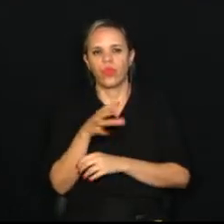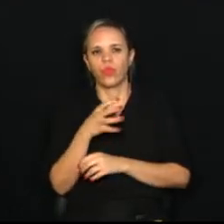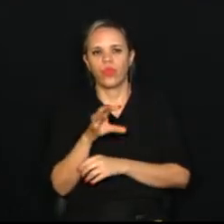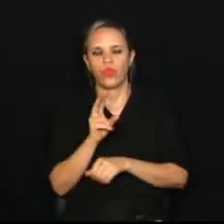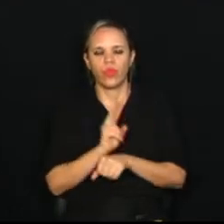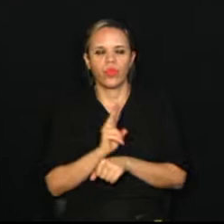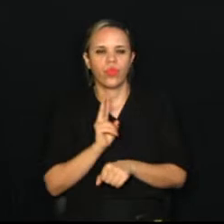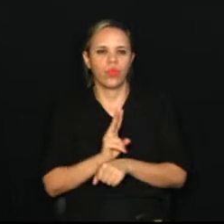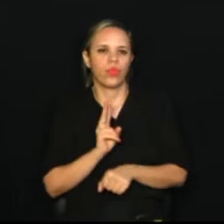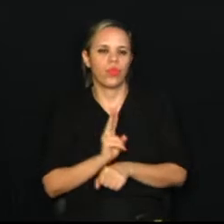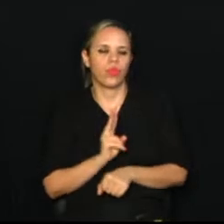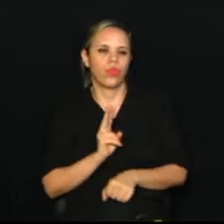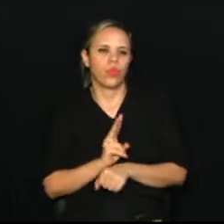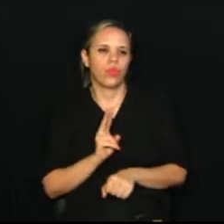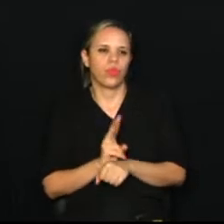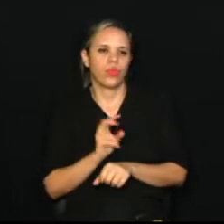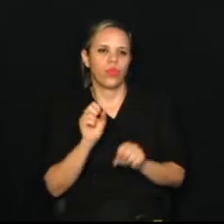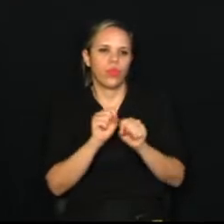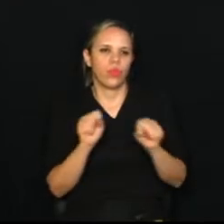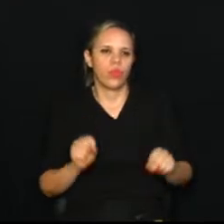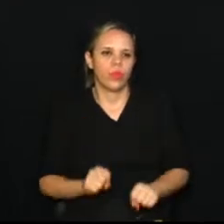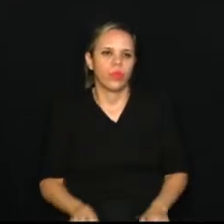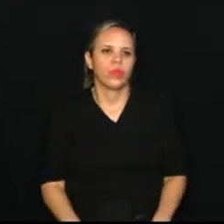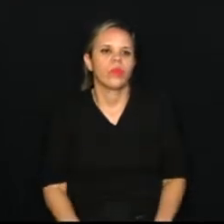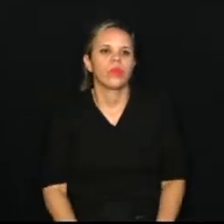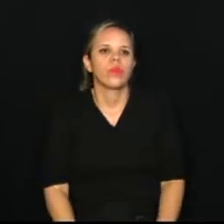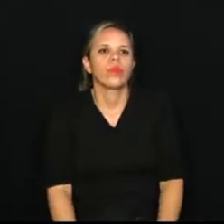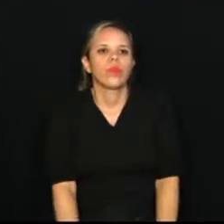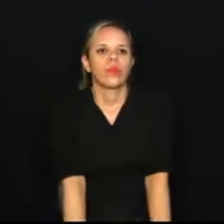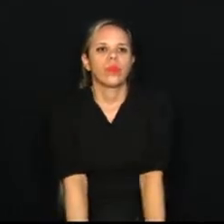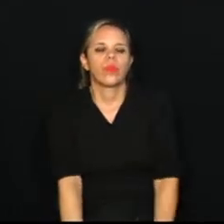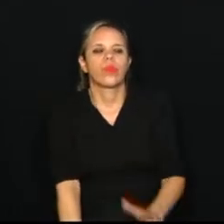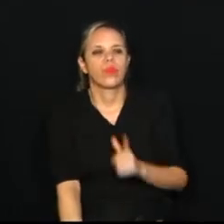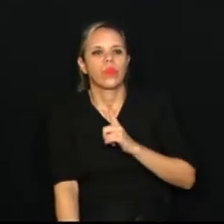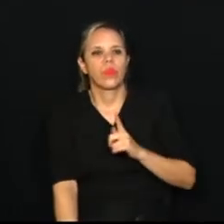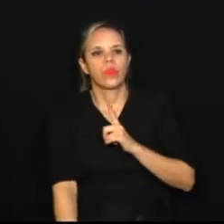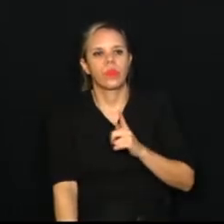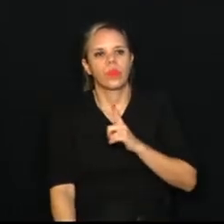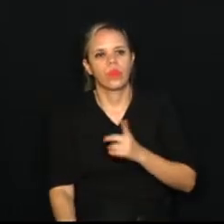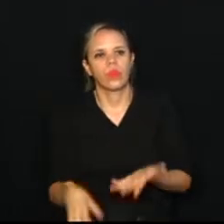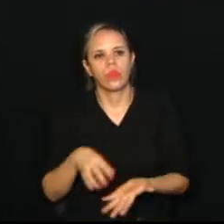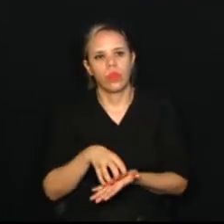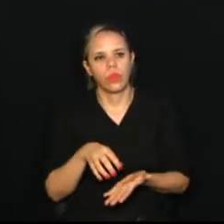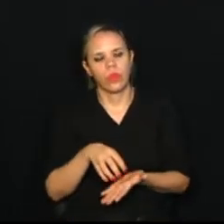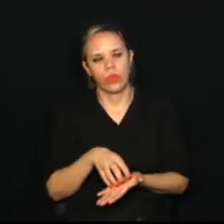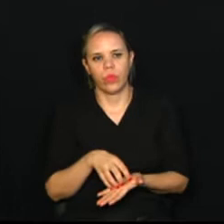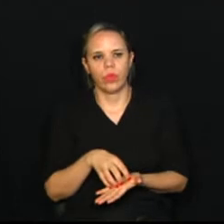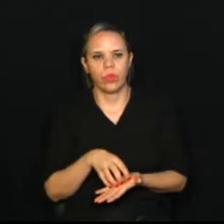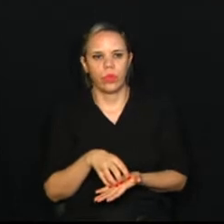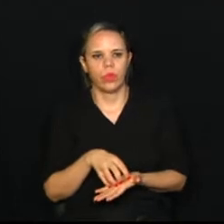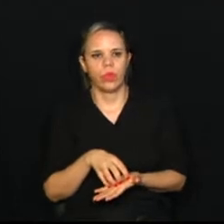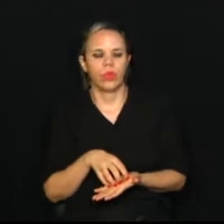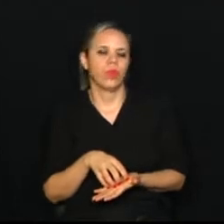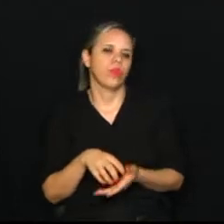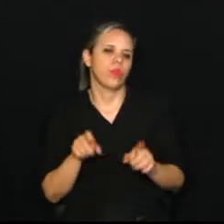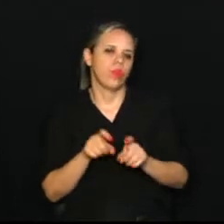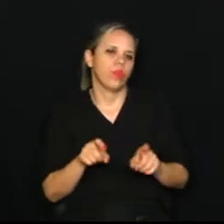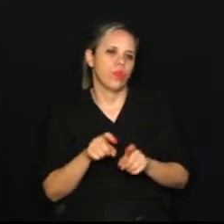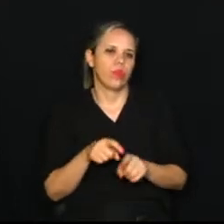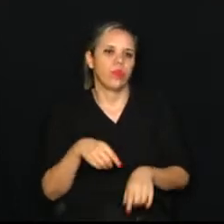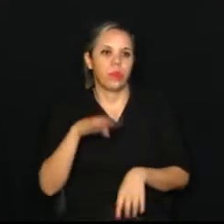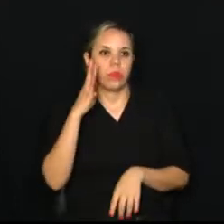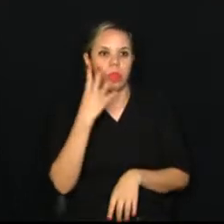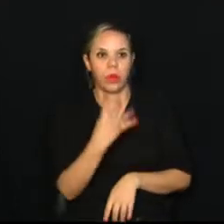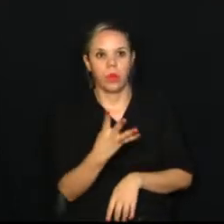preservar o sistema. A gente tem no data center, ligados a ele, mais de